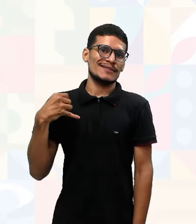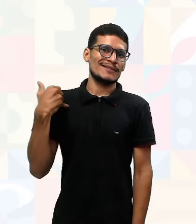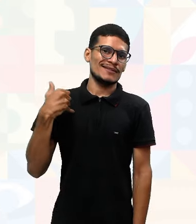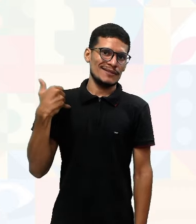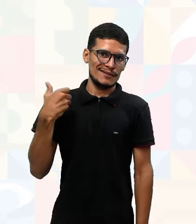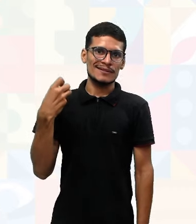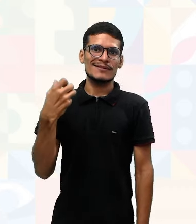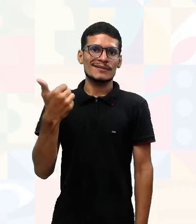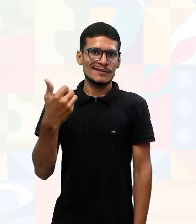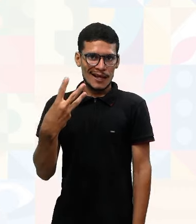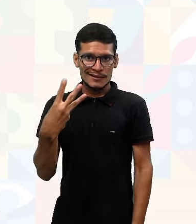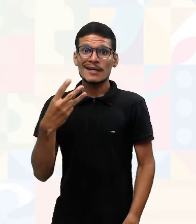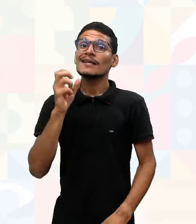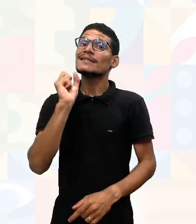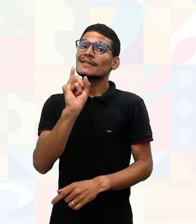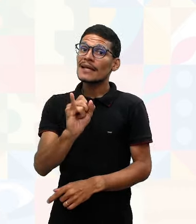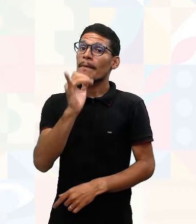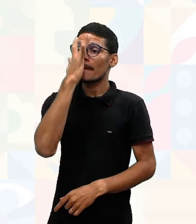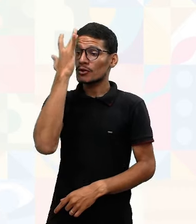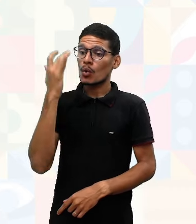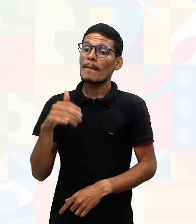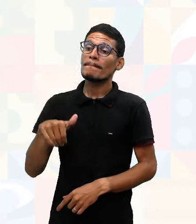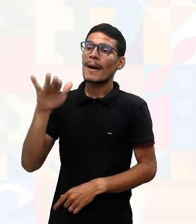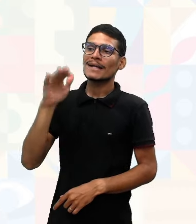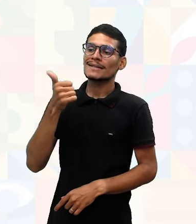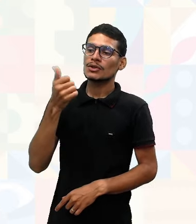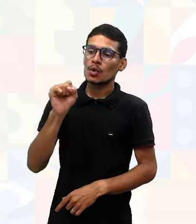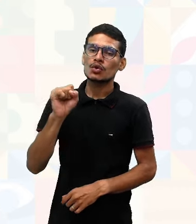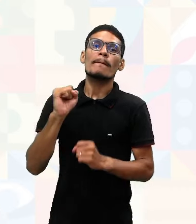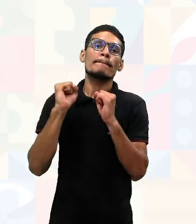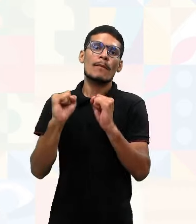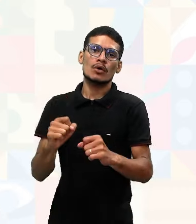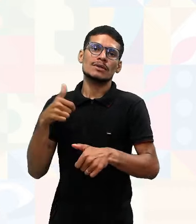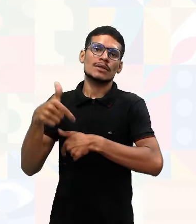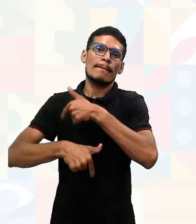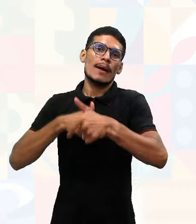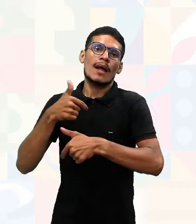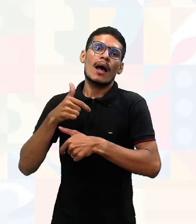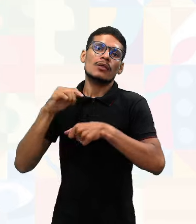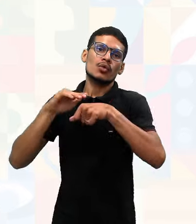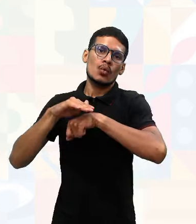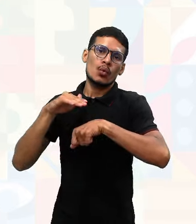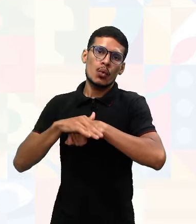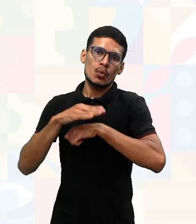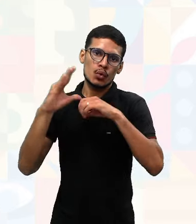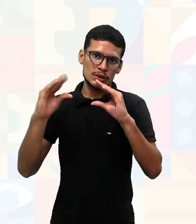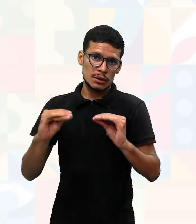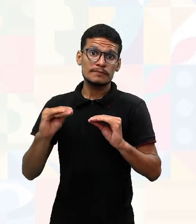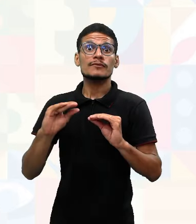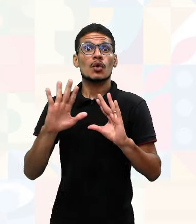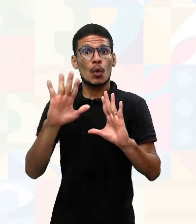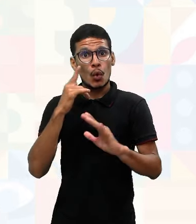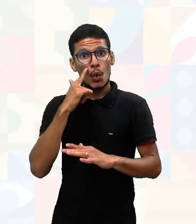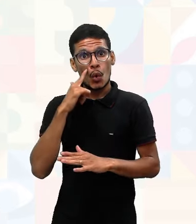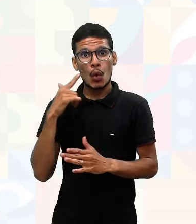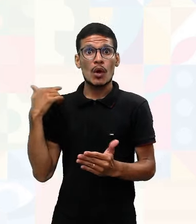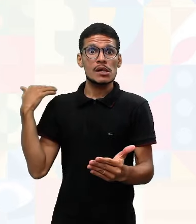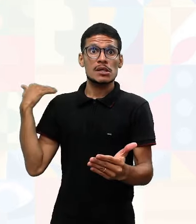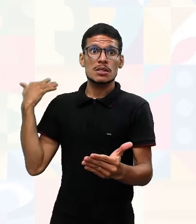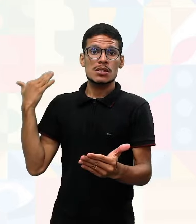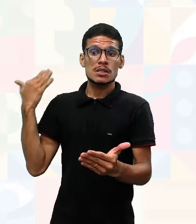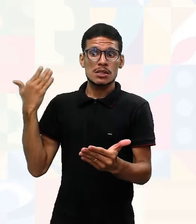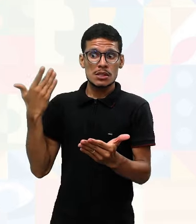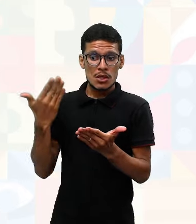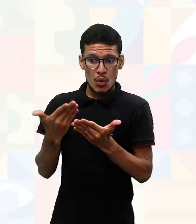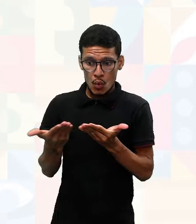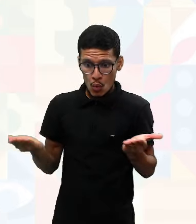apenas as pessoas acima de 18 anos poderiam trabalhar à noite. Veja o avanço daquela época, o recorte é